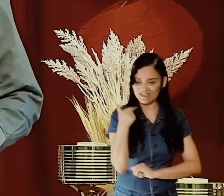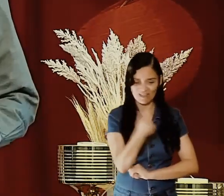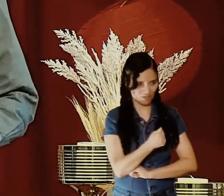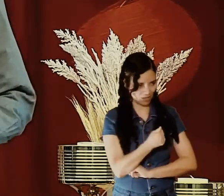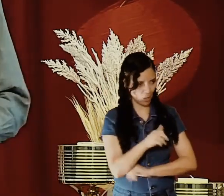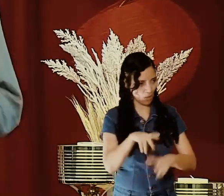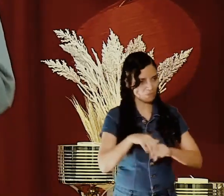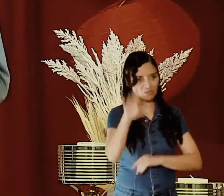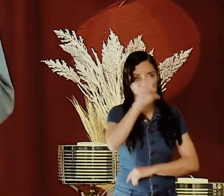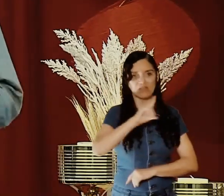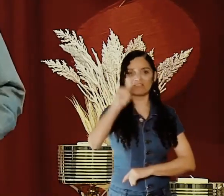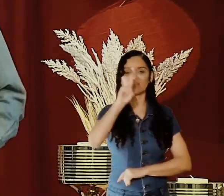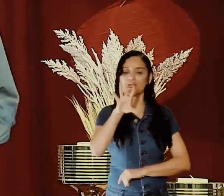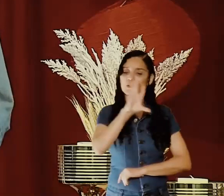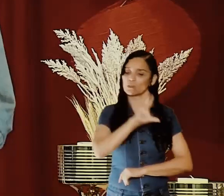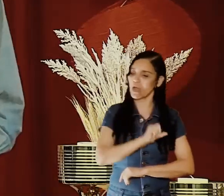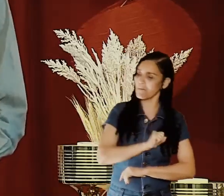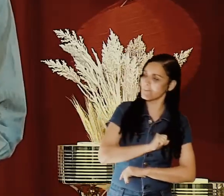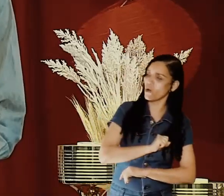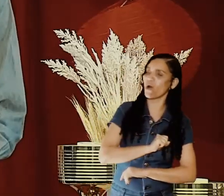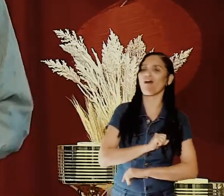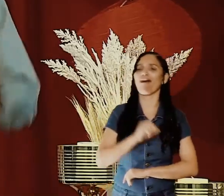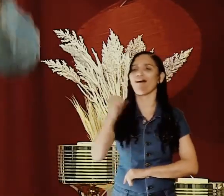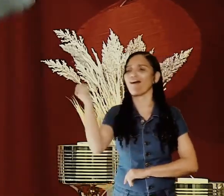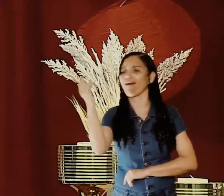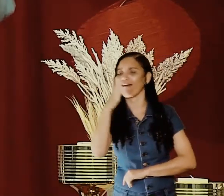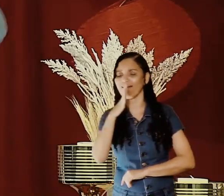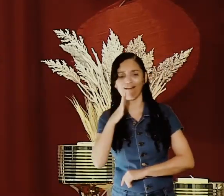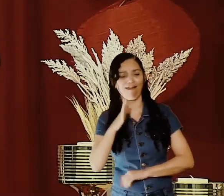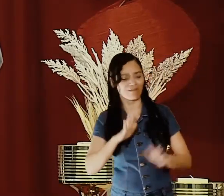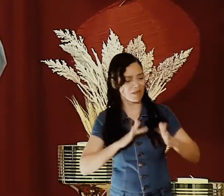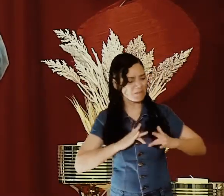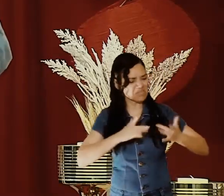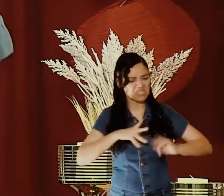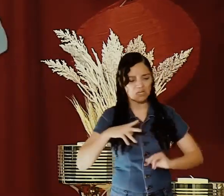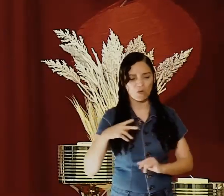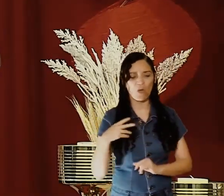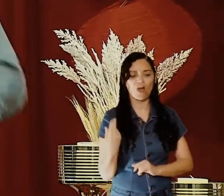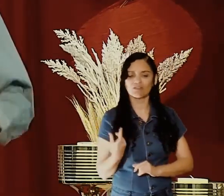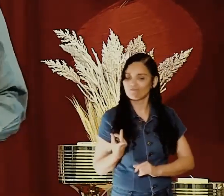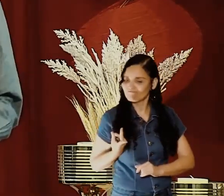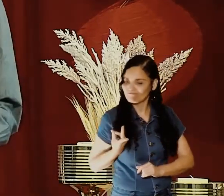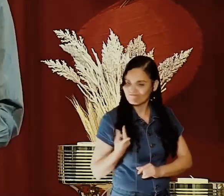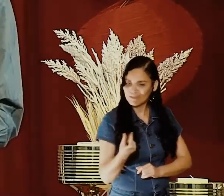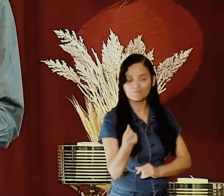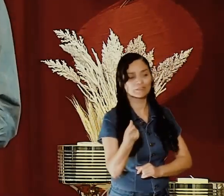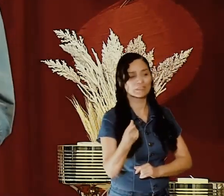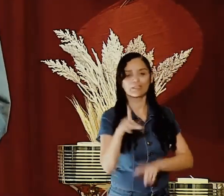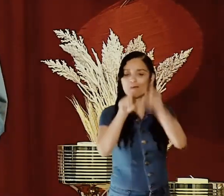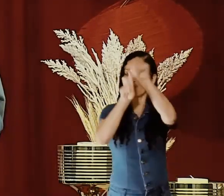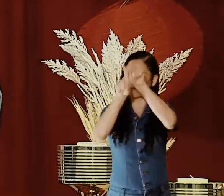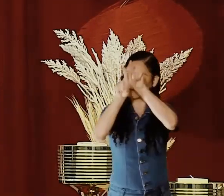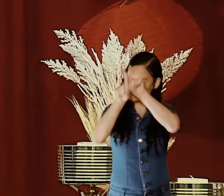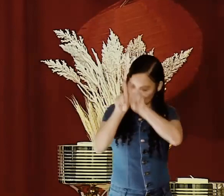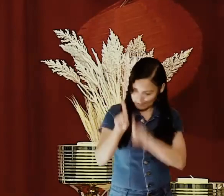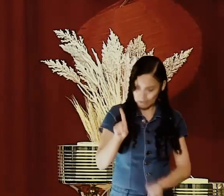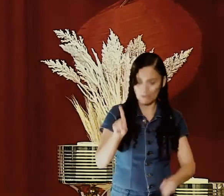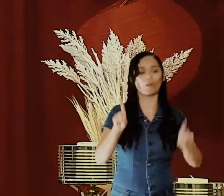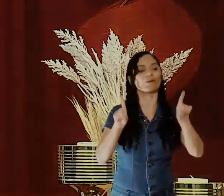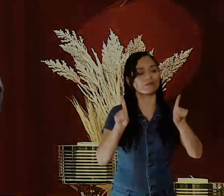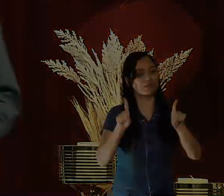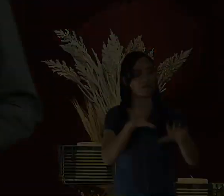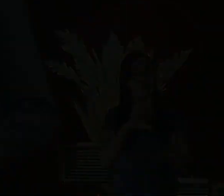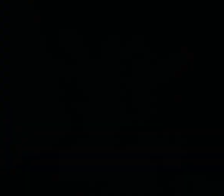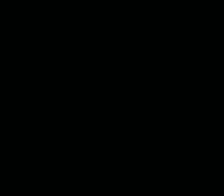sua graça, na sua infinita misericórdia, veio dos céus nos buscar. Louvado seja o nome do